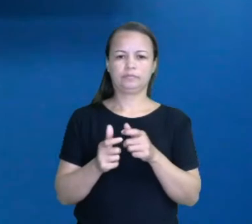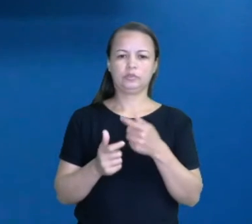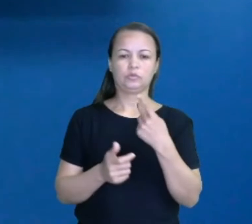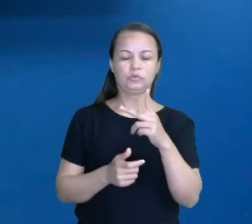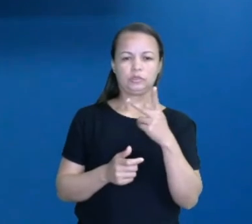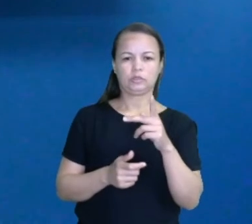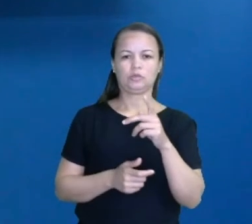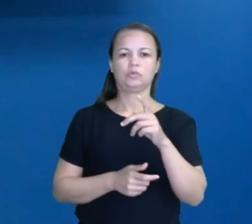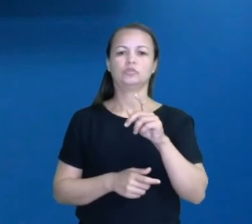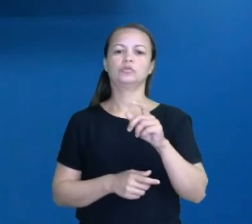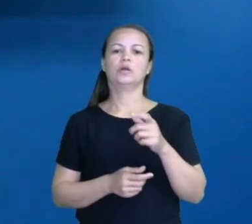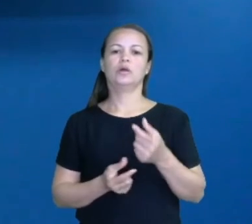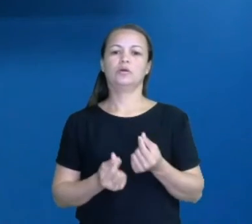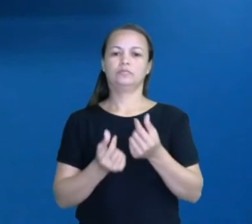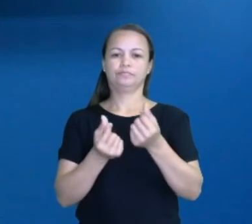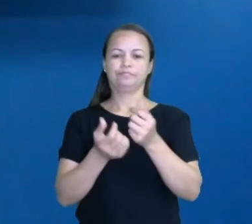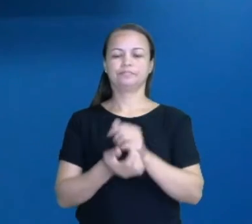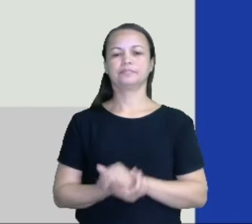lucros.